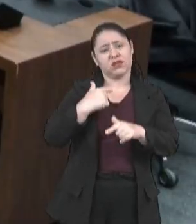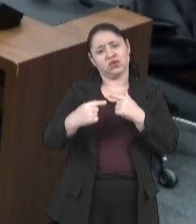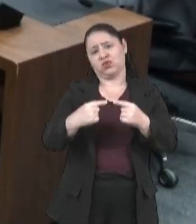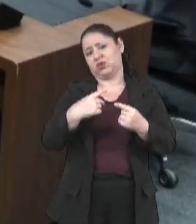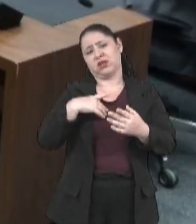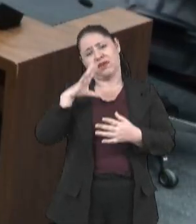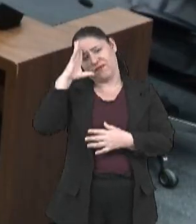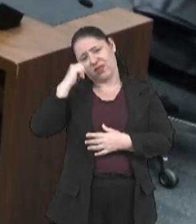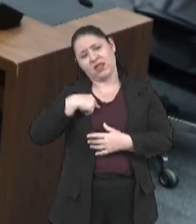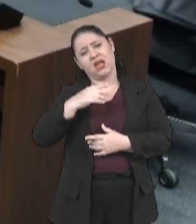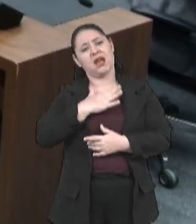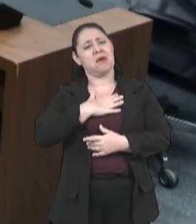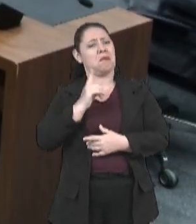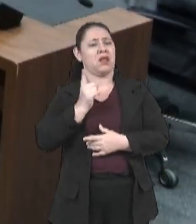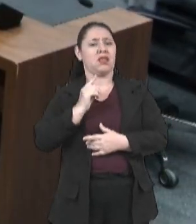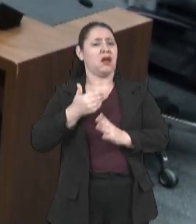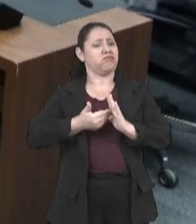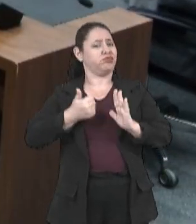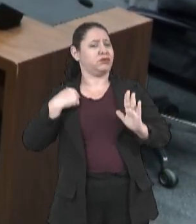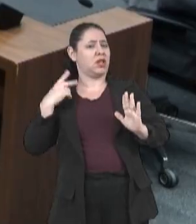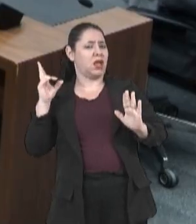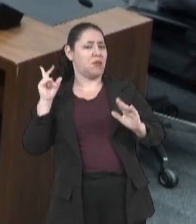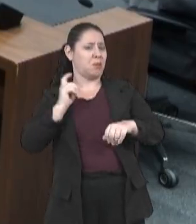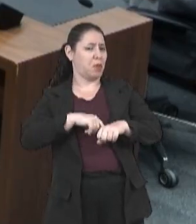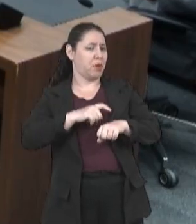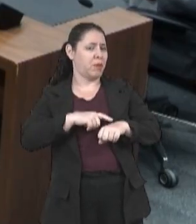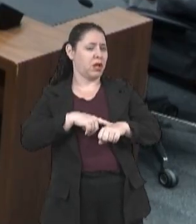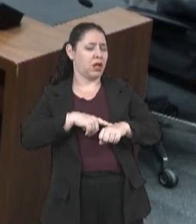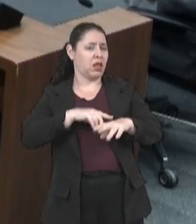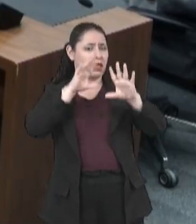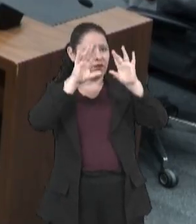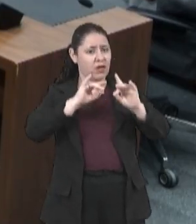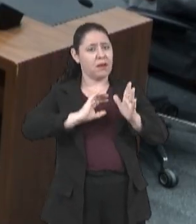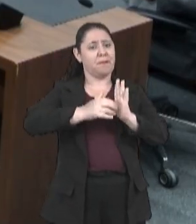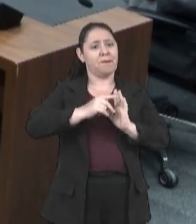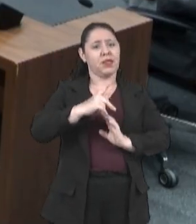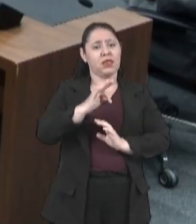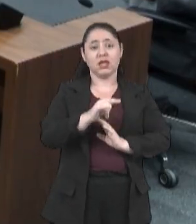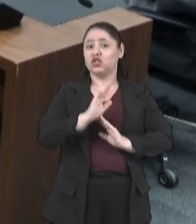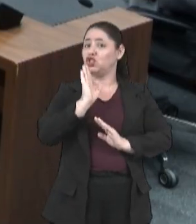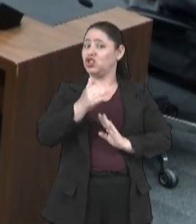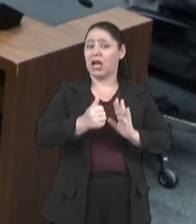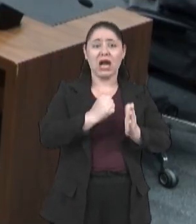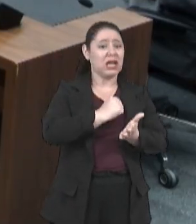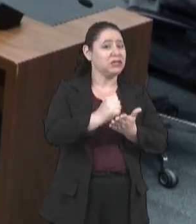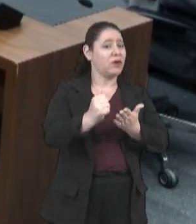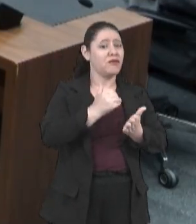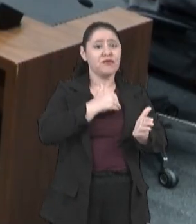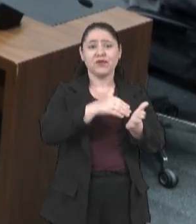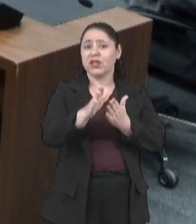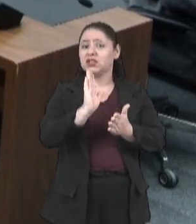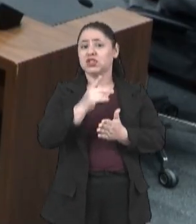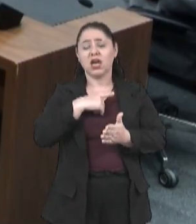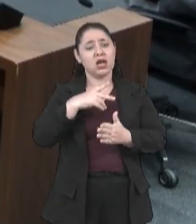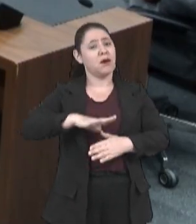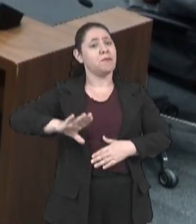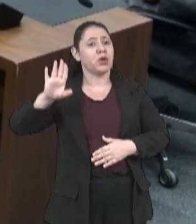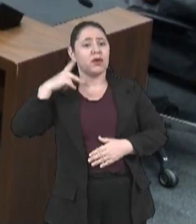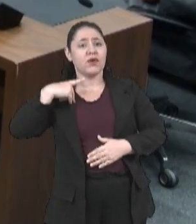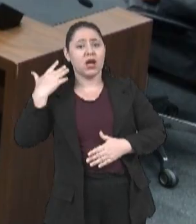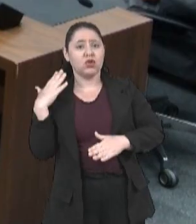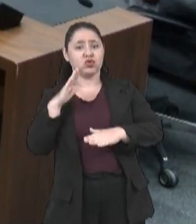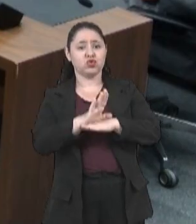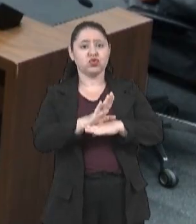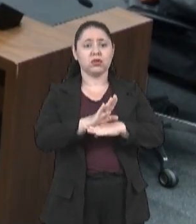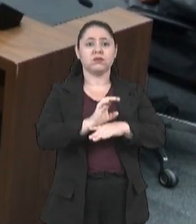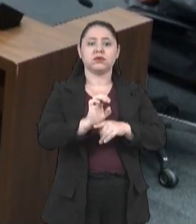projeto. Ele que saiu fora, em determinado momento quem definiu foi o PT, e o PT já saiu, e eu continuo com a mesma posição, quero ajudar